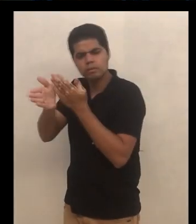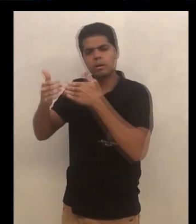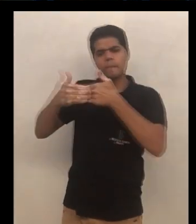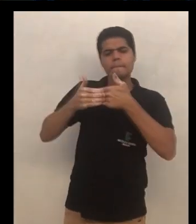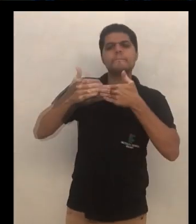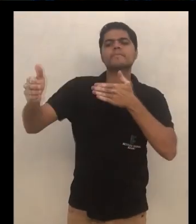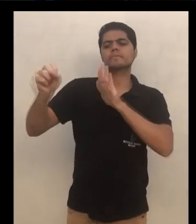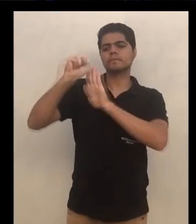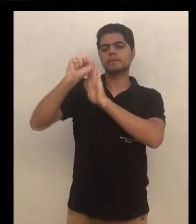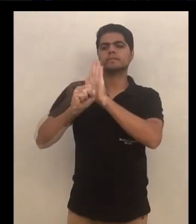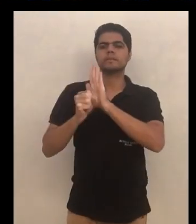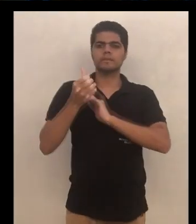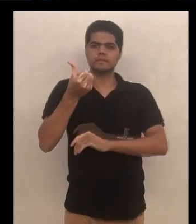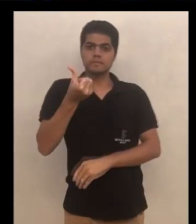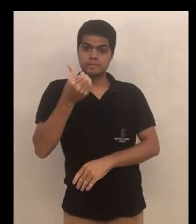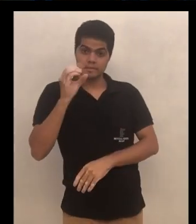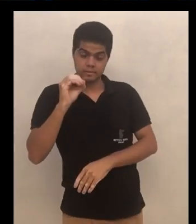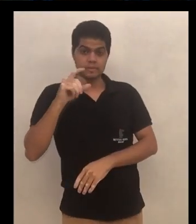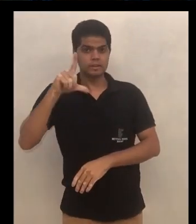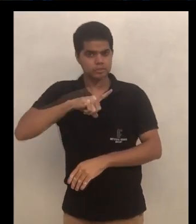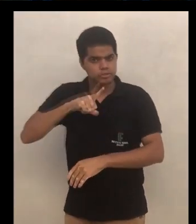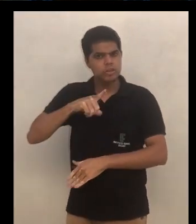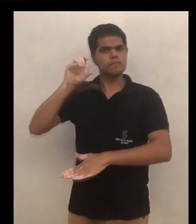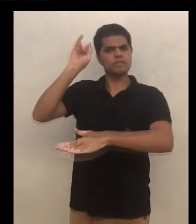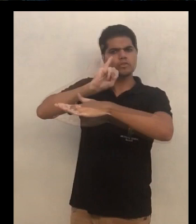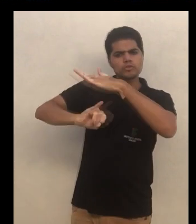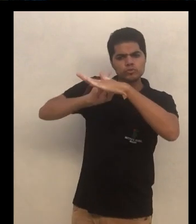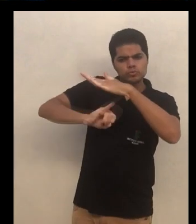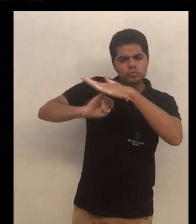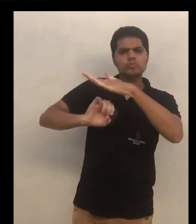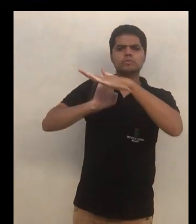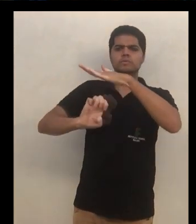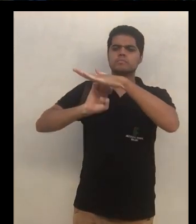de 60, a avicultura industrial. Ou seja,